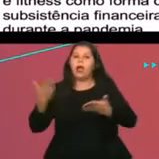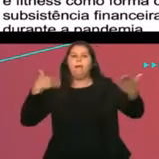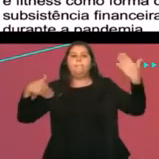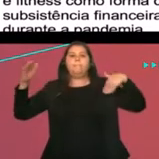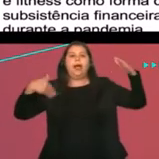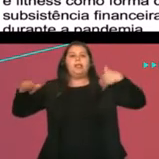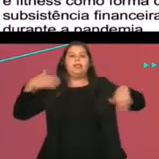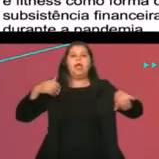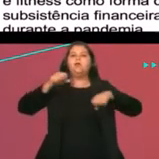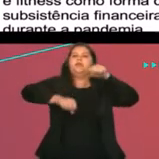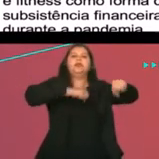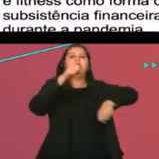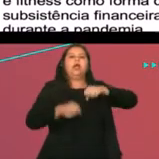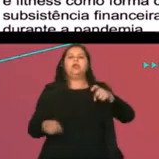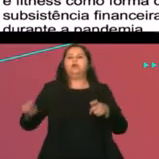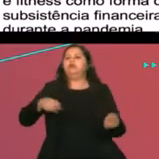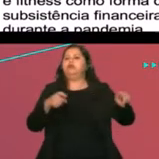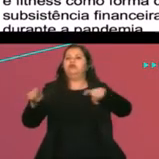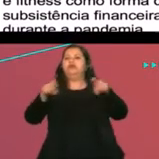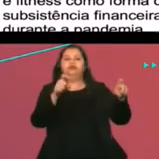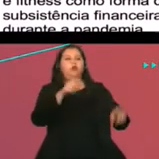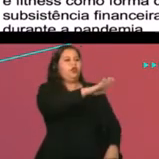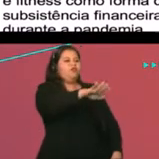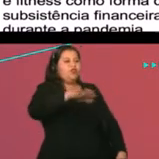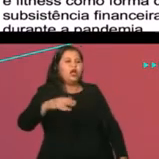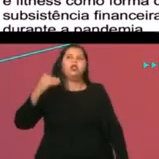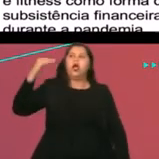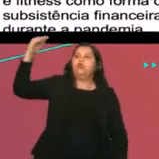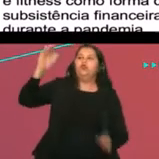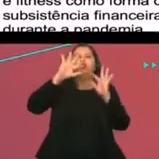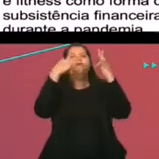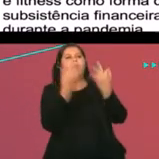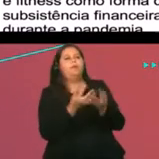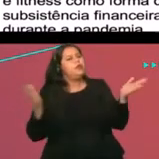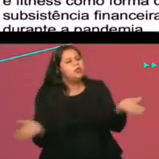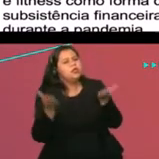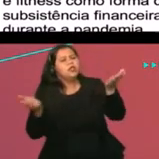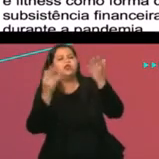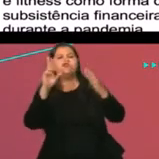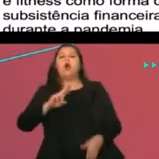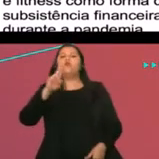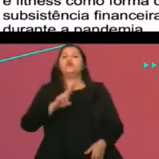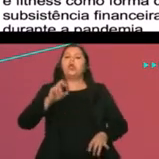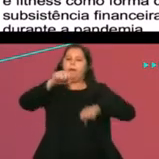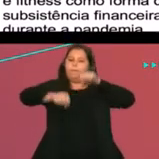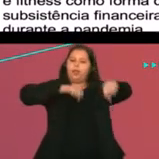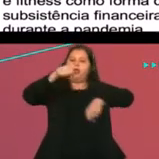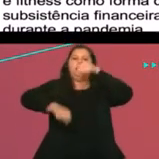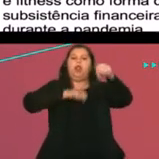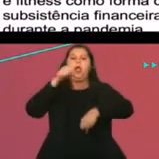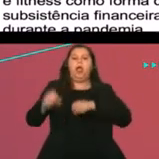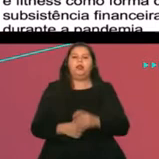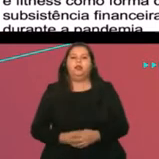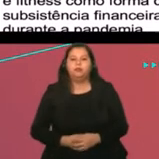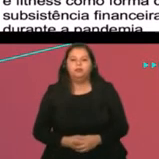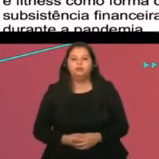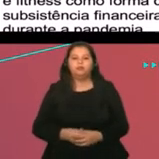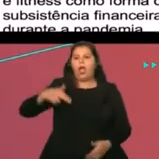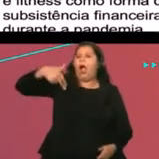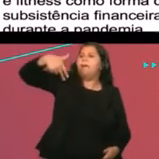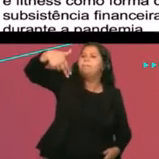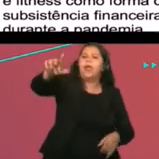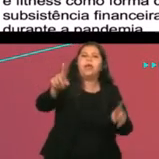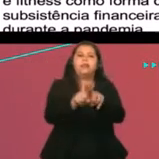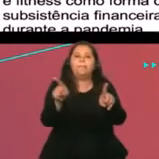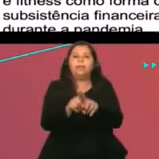ciclístico vamos fazer passeio ciclístico as nossas crianças que o nosso adultos com a família toda para incentivar eles a usar a bicicleta o deslocamento a pé